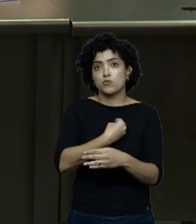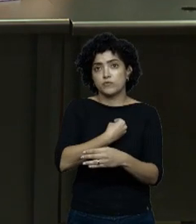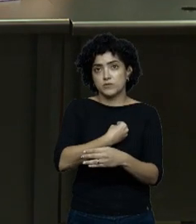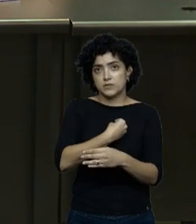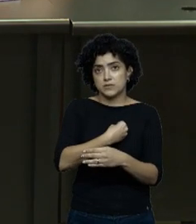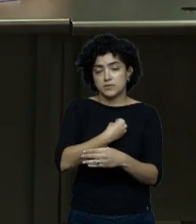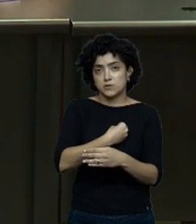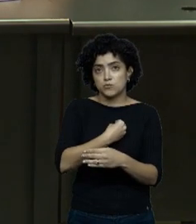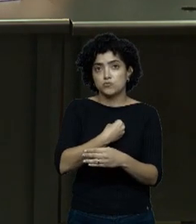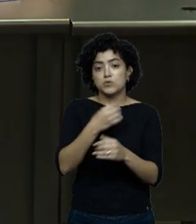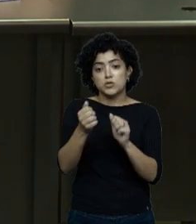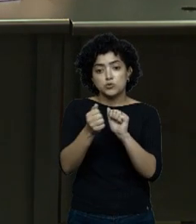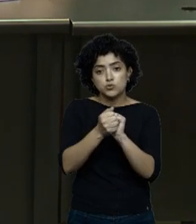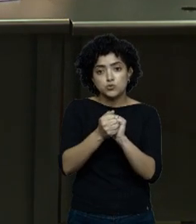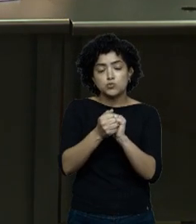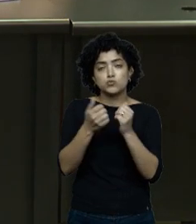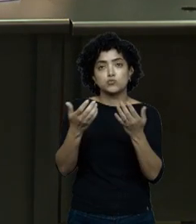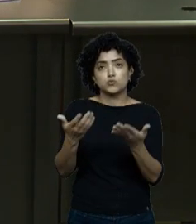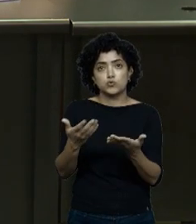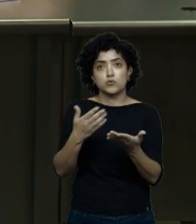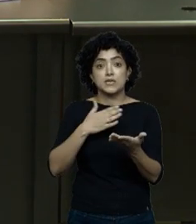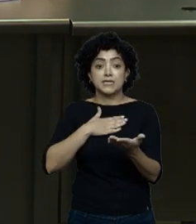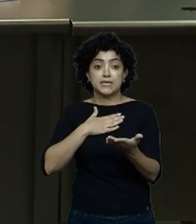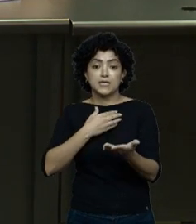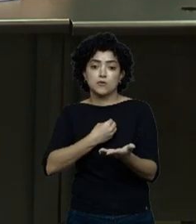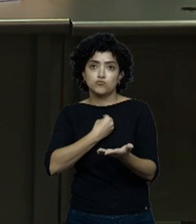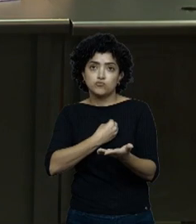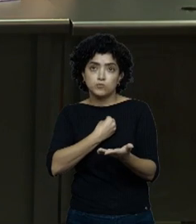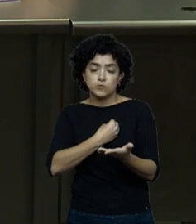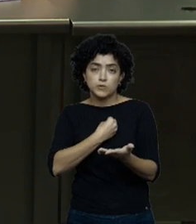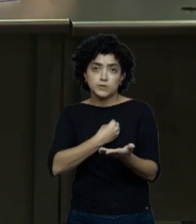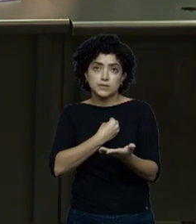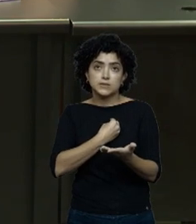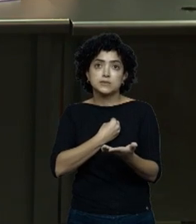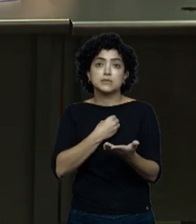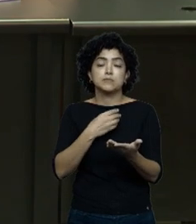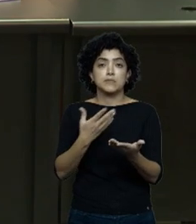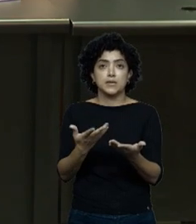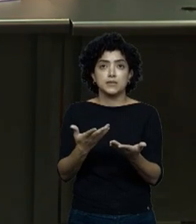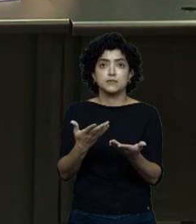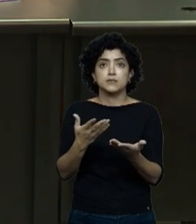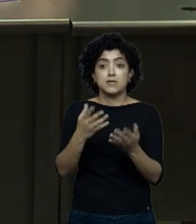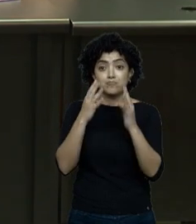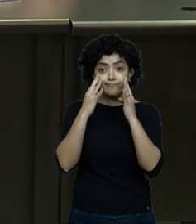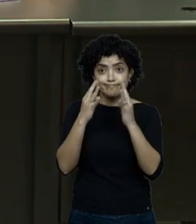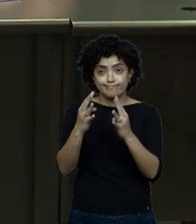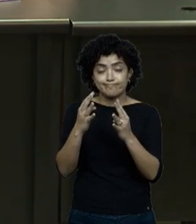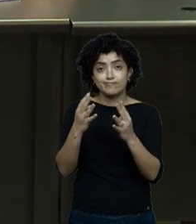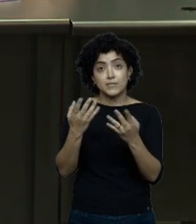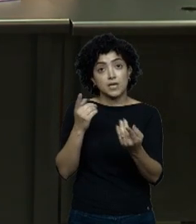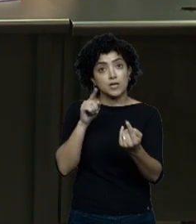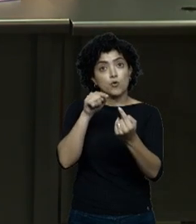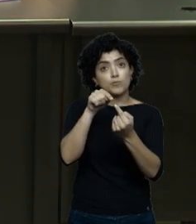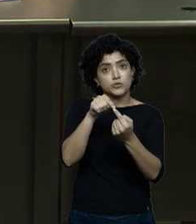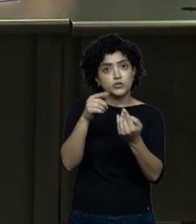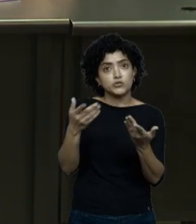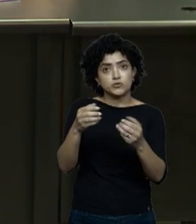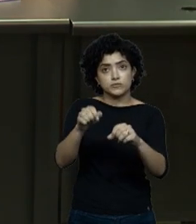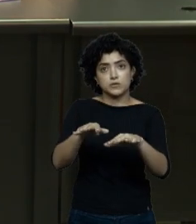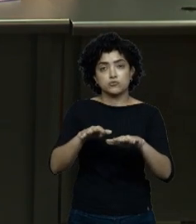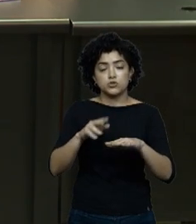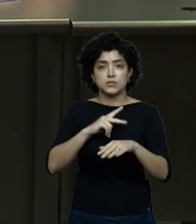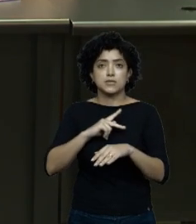que bom que bom que nós estamos aqui que eu estou aqui pelo menos digo por mim para ovinos porque acho que esse objetivo da audiência pública foi